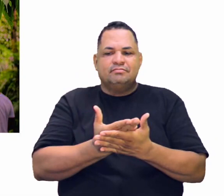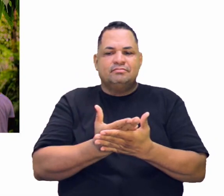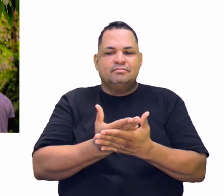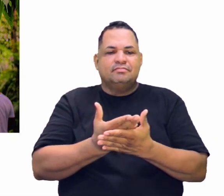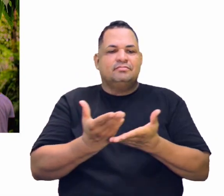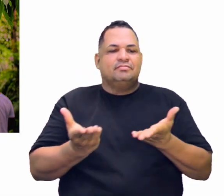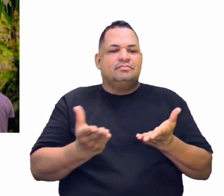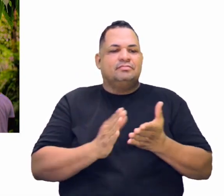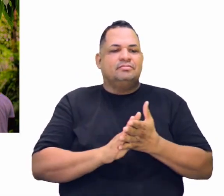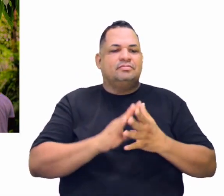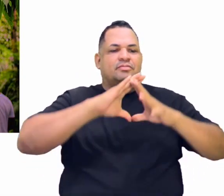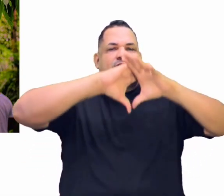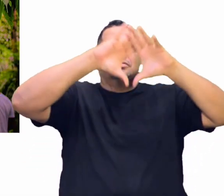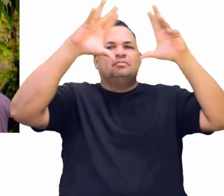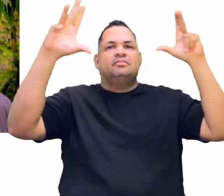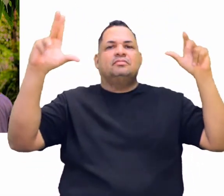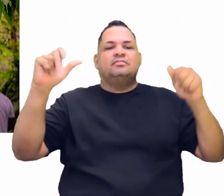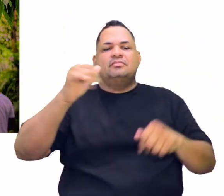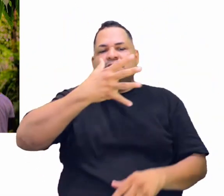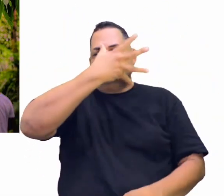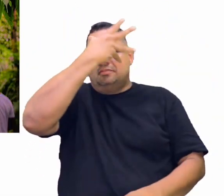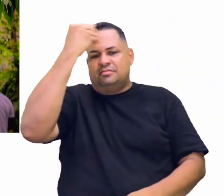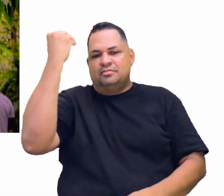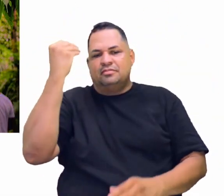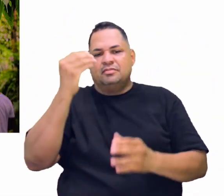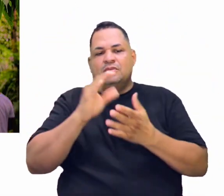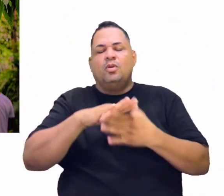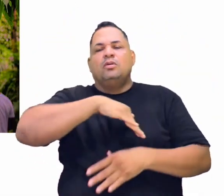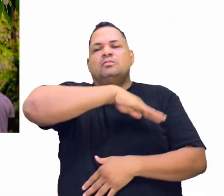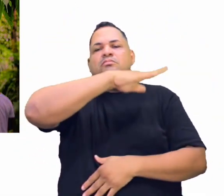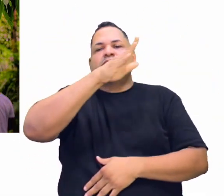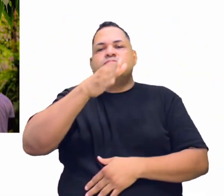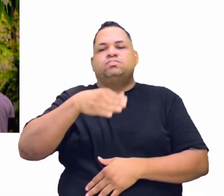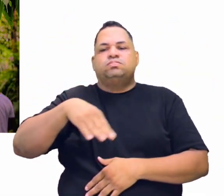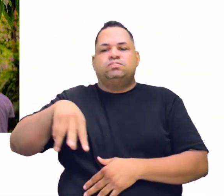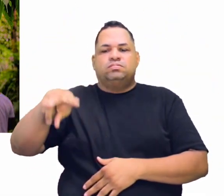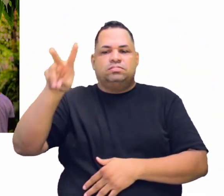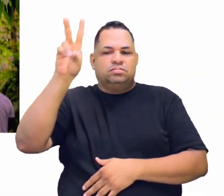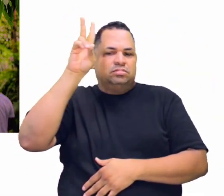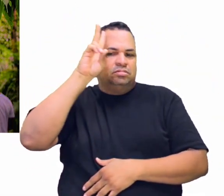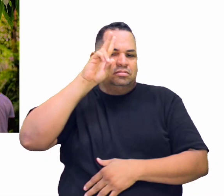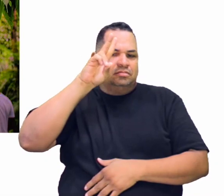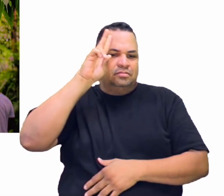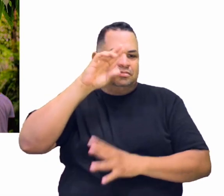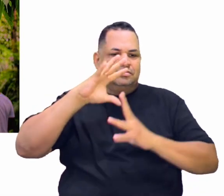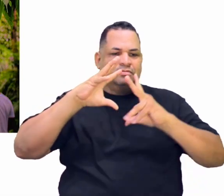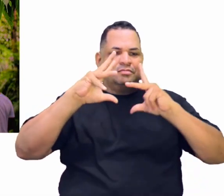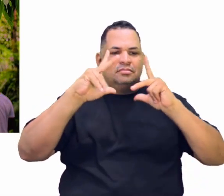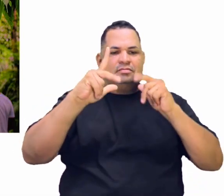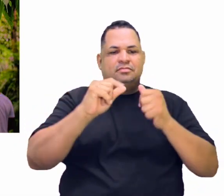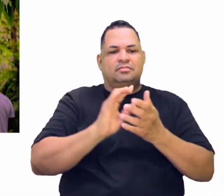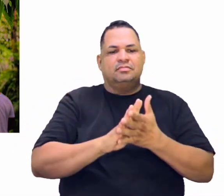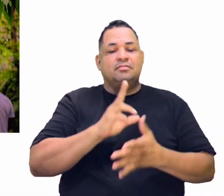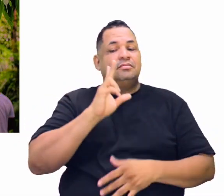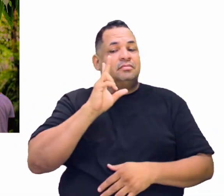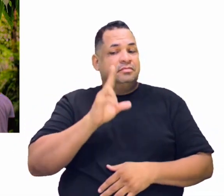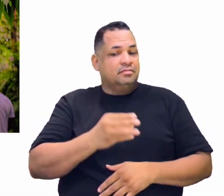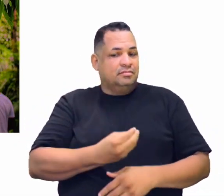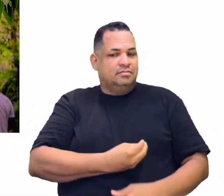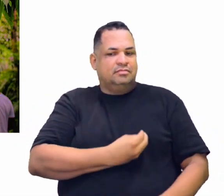crê. O céu esquece, a onda lembra, tudo é o